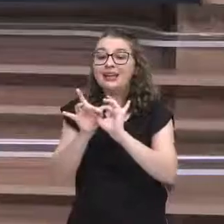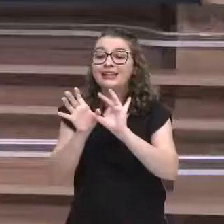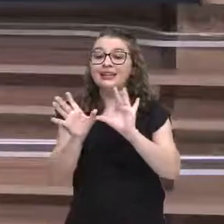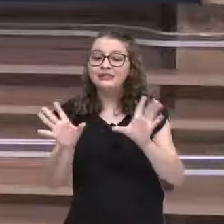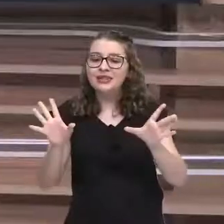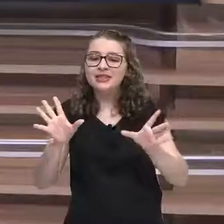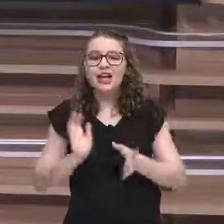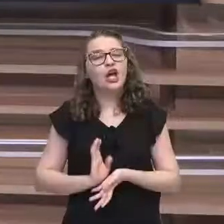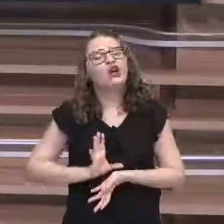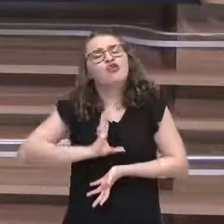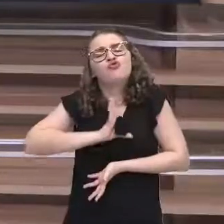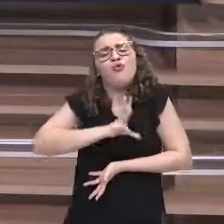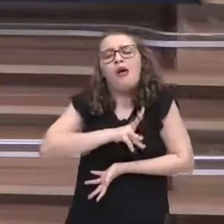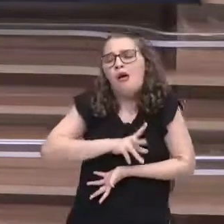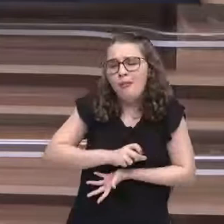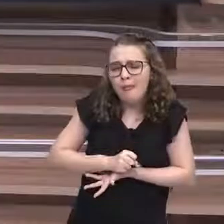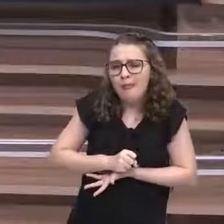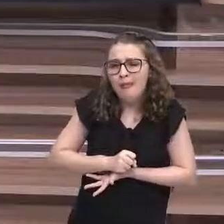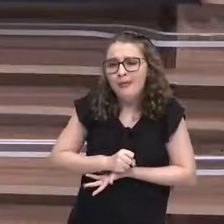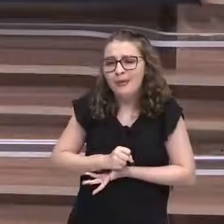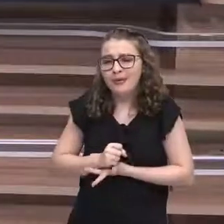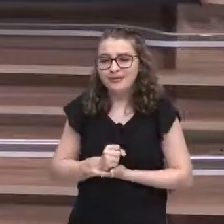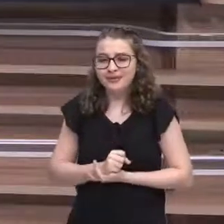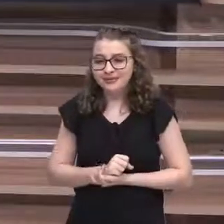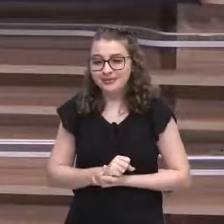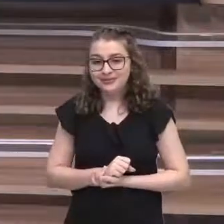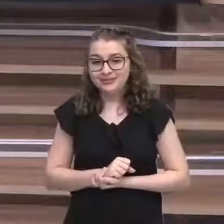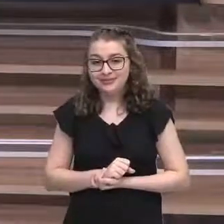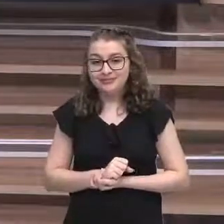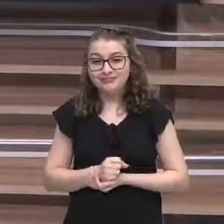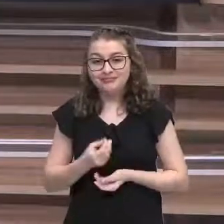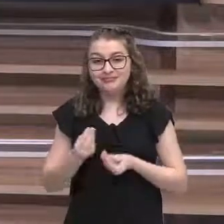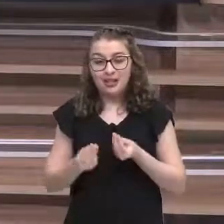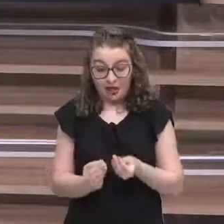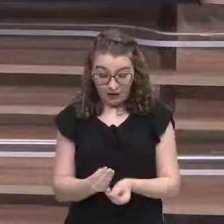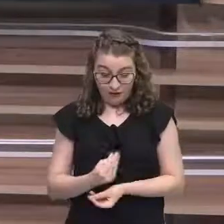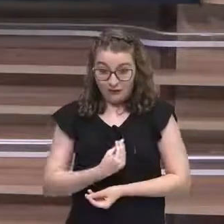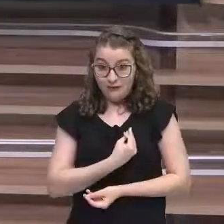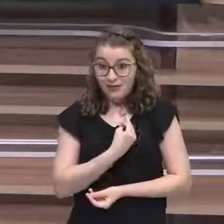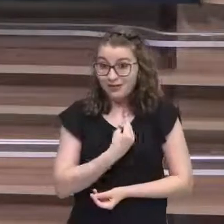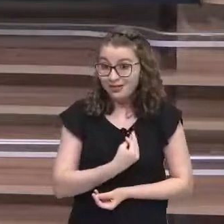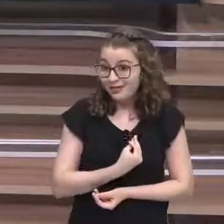fala do amor. Todo mundo fala da vida.